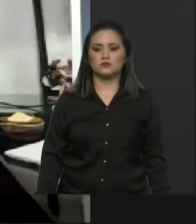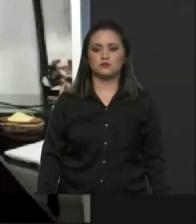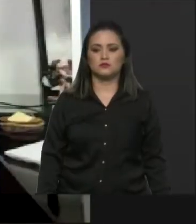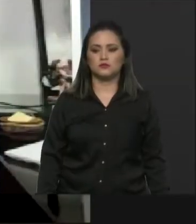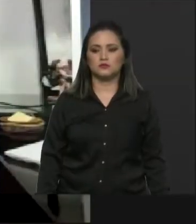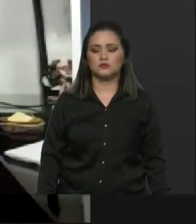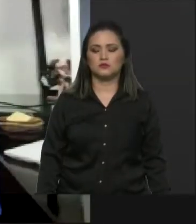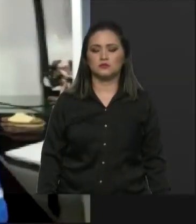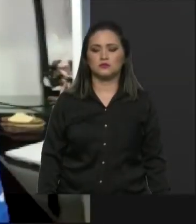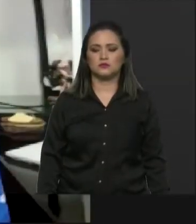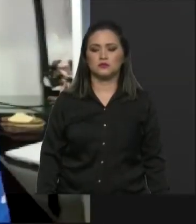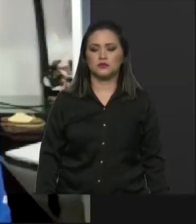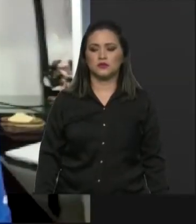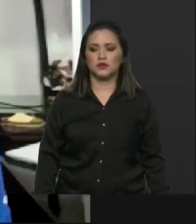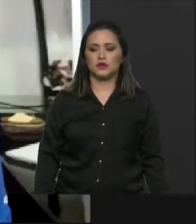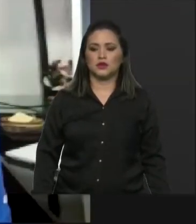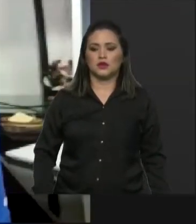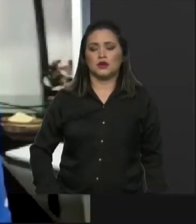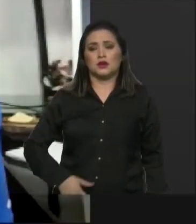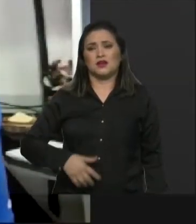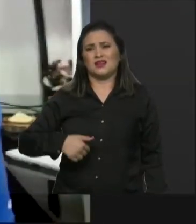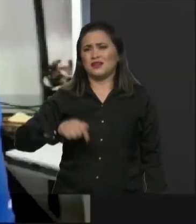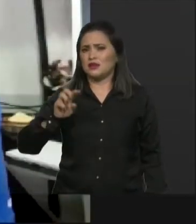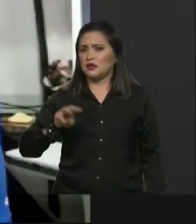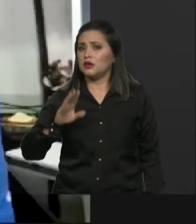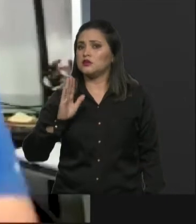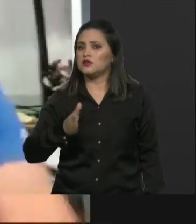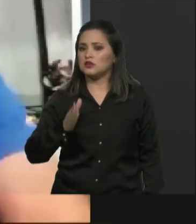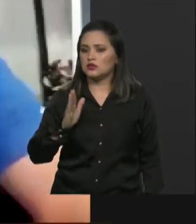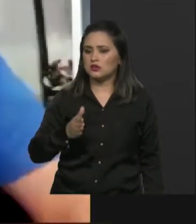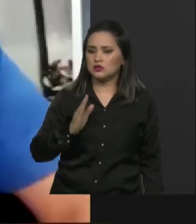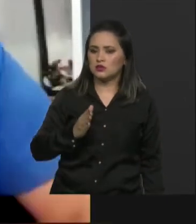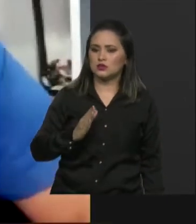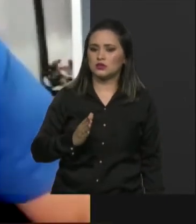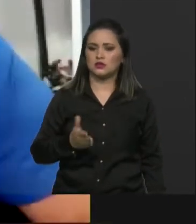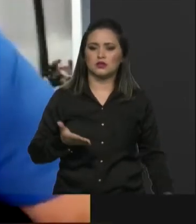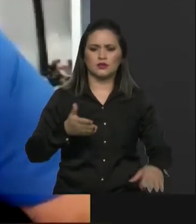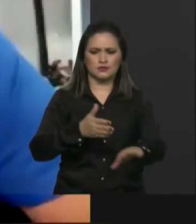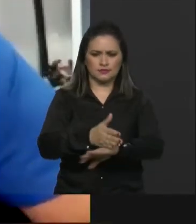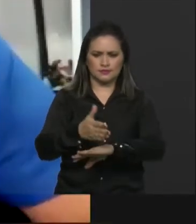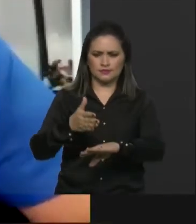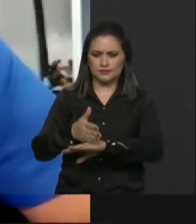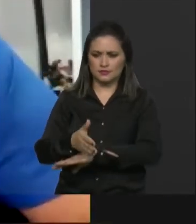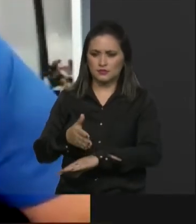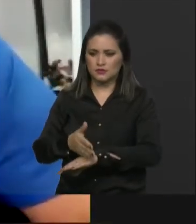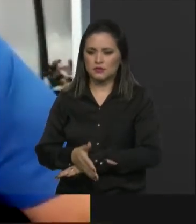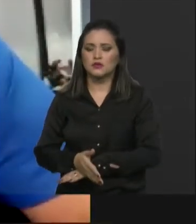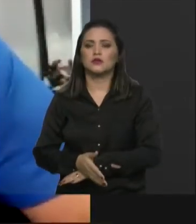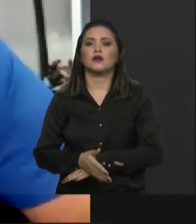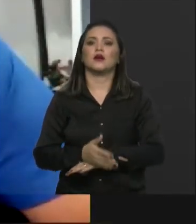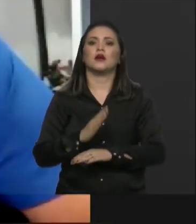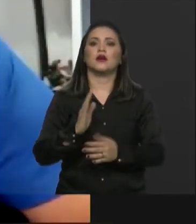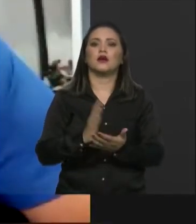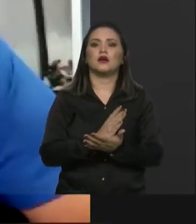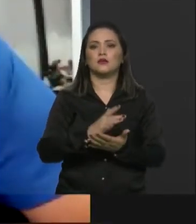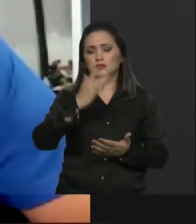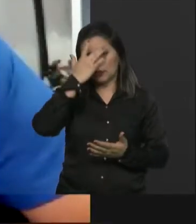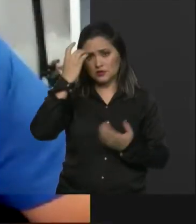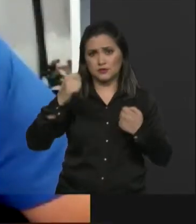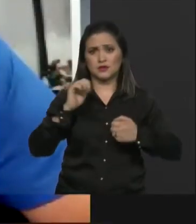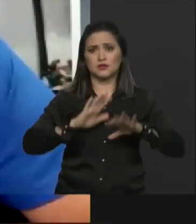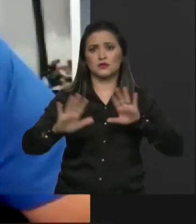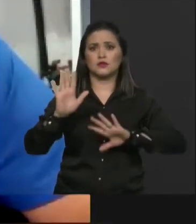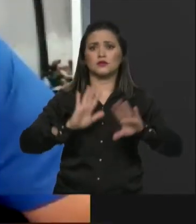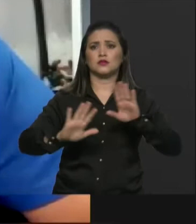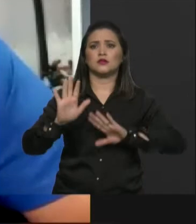já teve a felicidade de um dia orientar algumas pessoas, a gente tem esse cuidado nesses cortes. Eu queria que o doutor Braulio